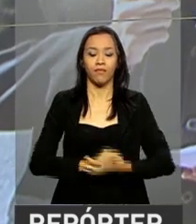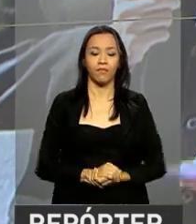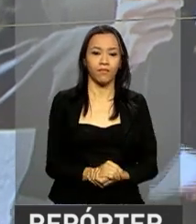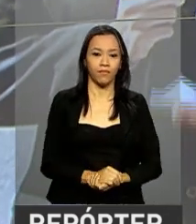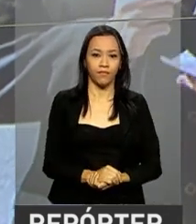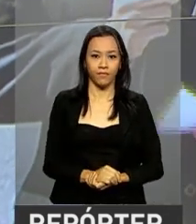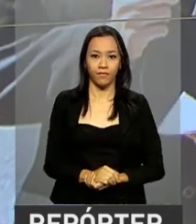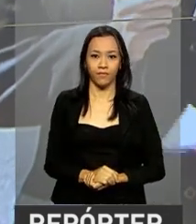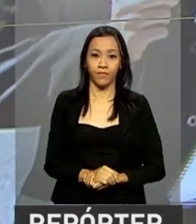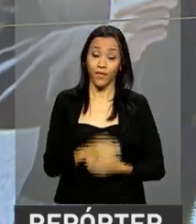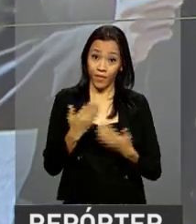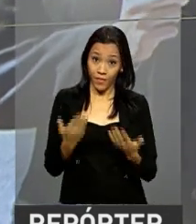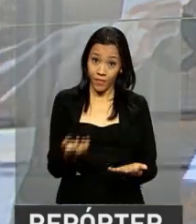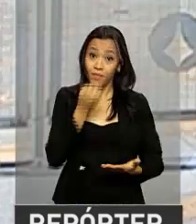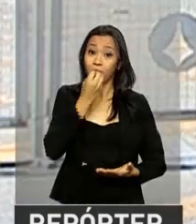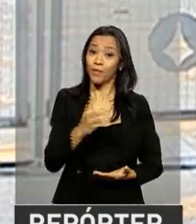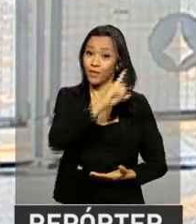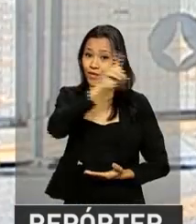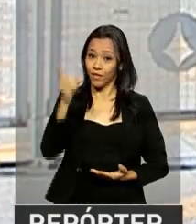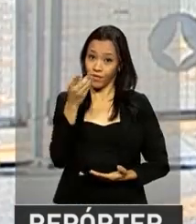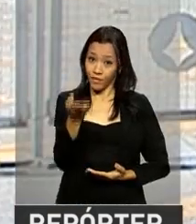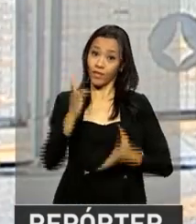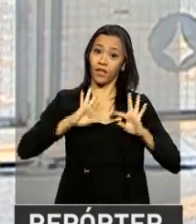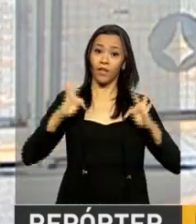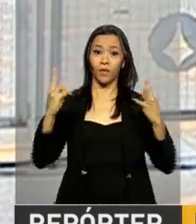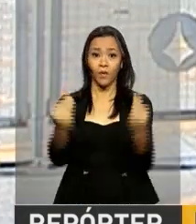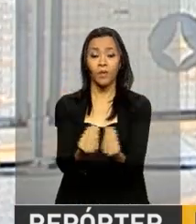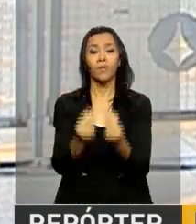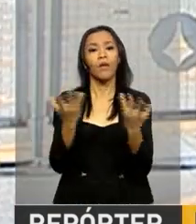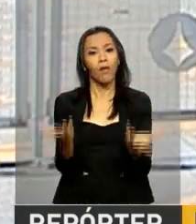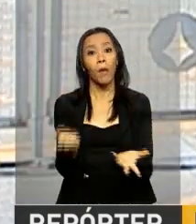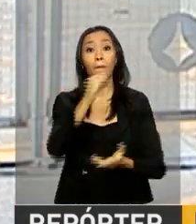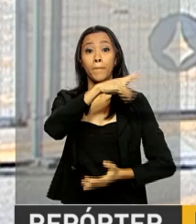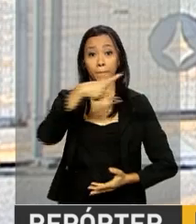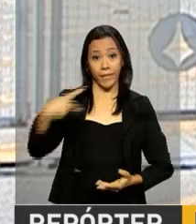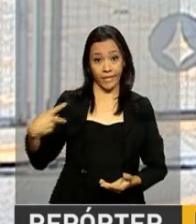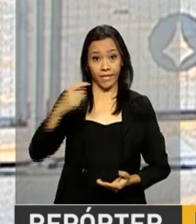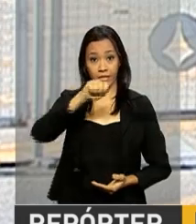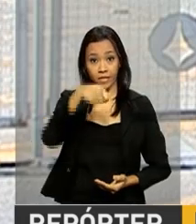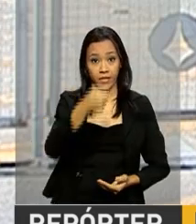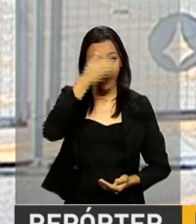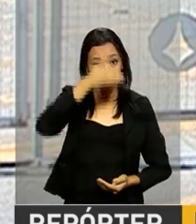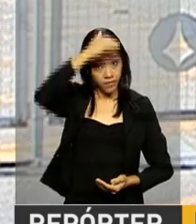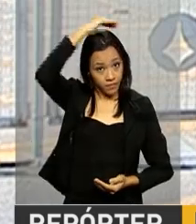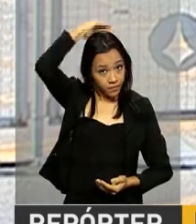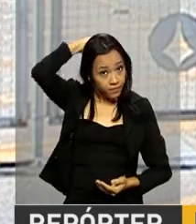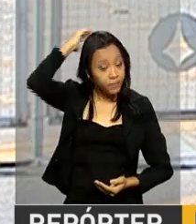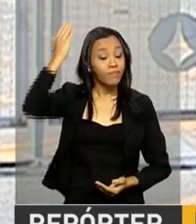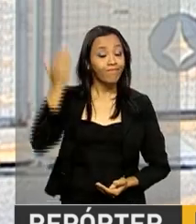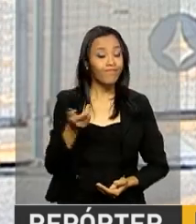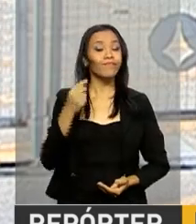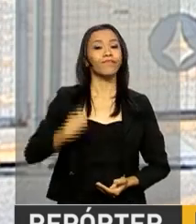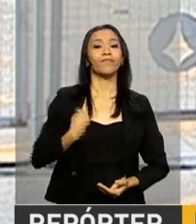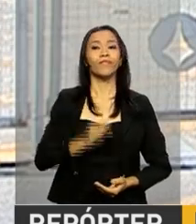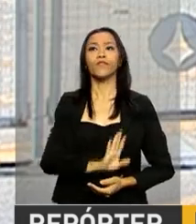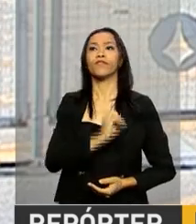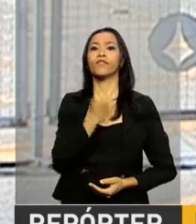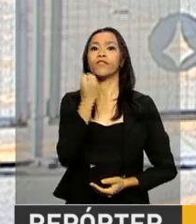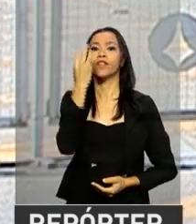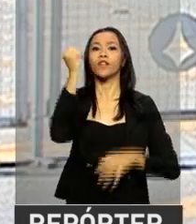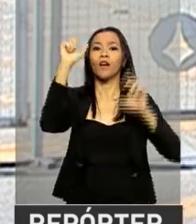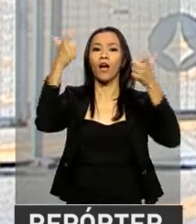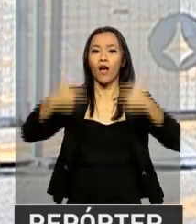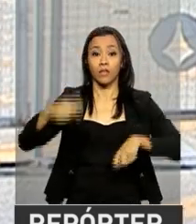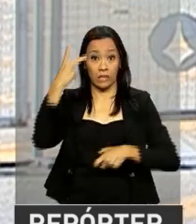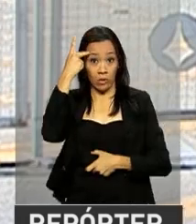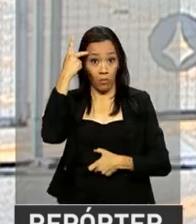Pedro Oi ren Bom dia Bom dia a todos Olha o Presidente da República interino Michel Temer está em São Paulo